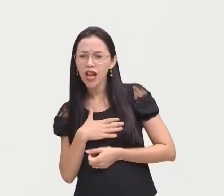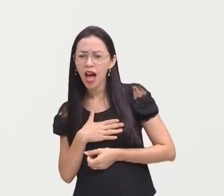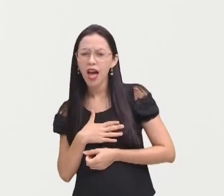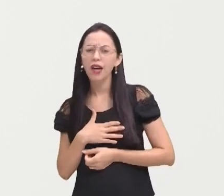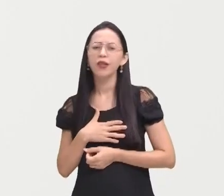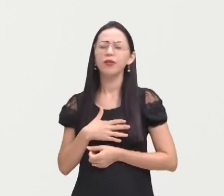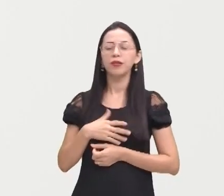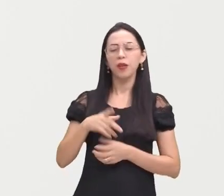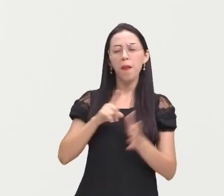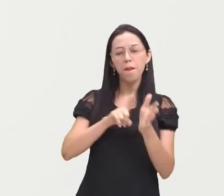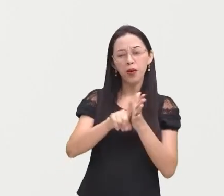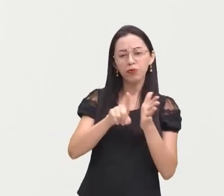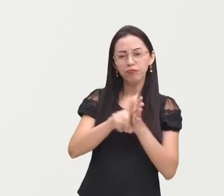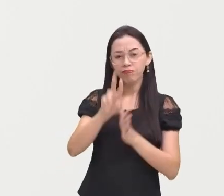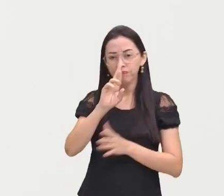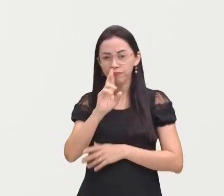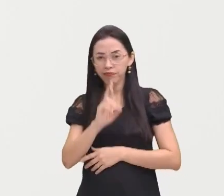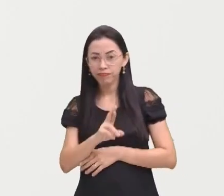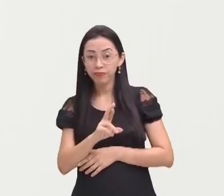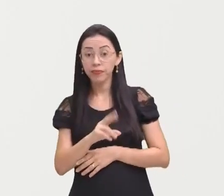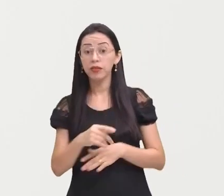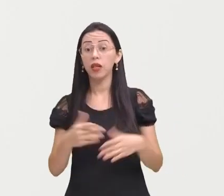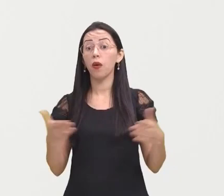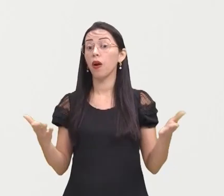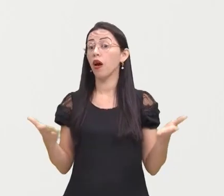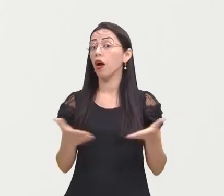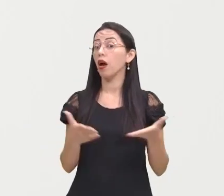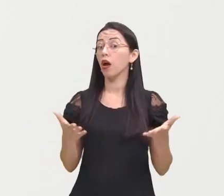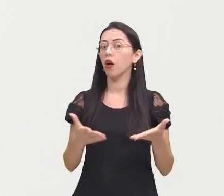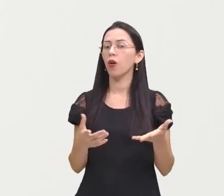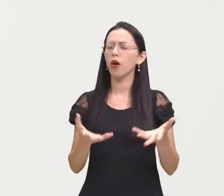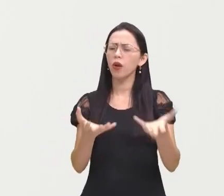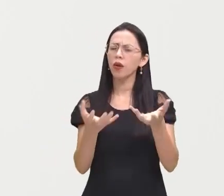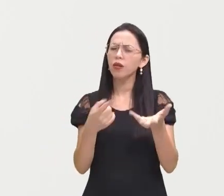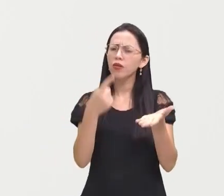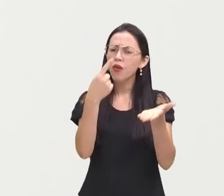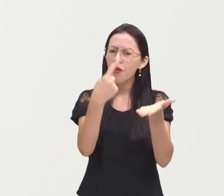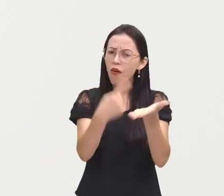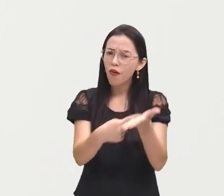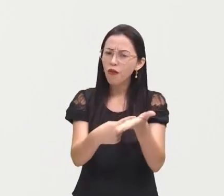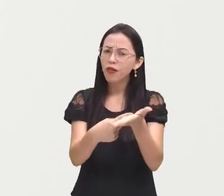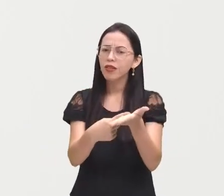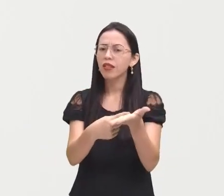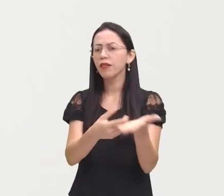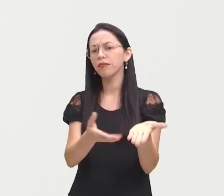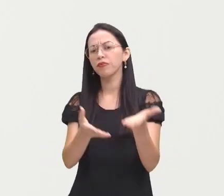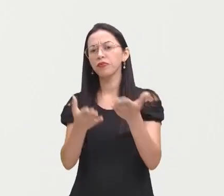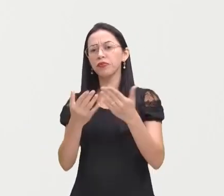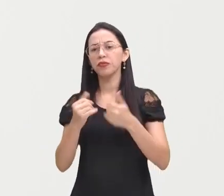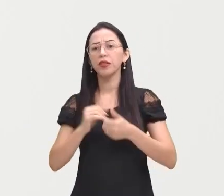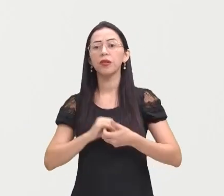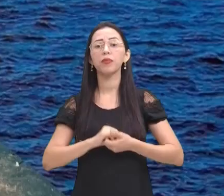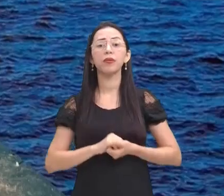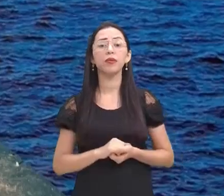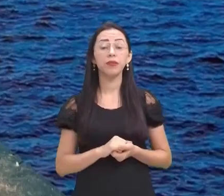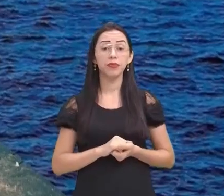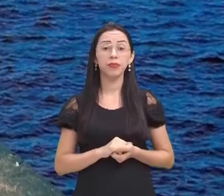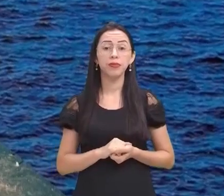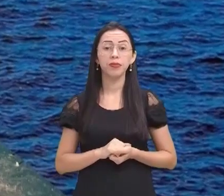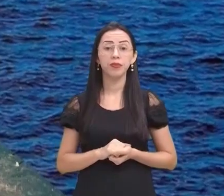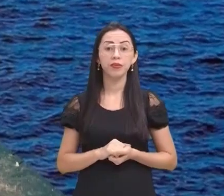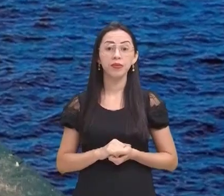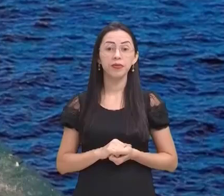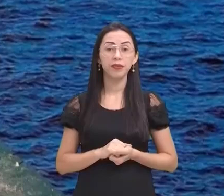desafios? Então agora, crianças, eu convido vocês para a nossa hora de quê?